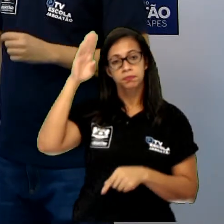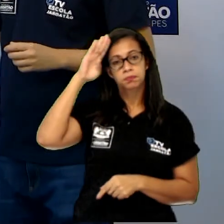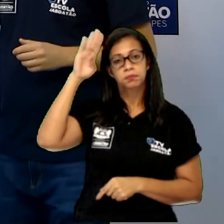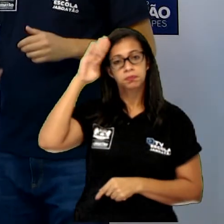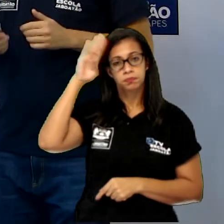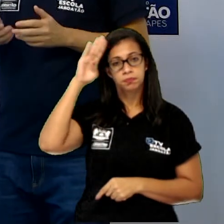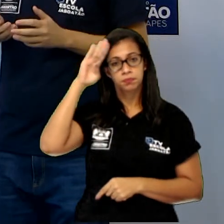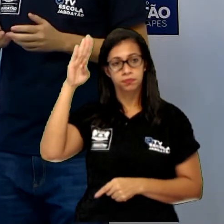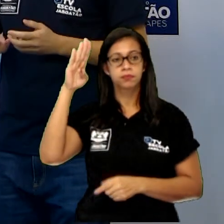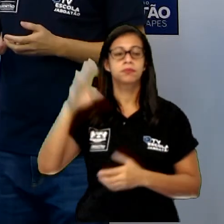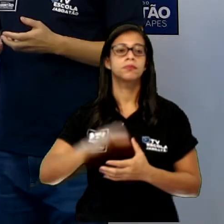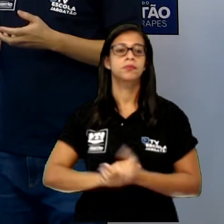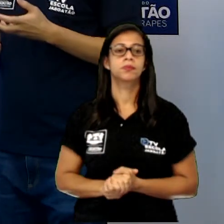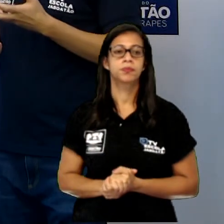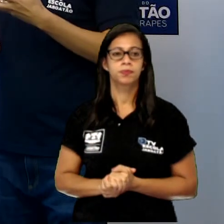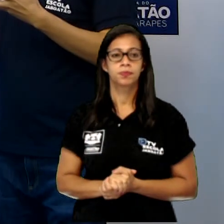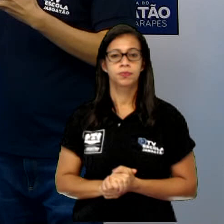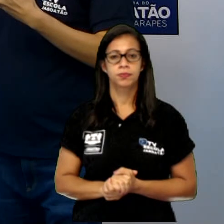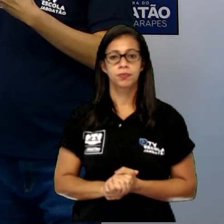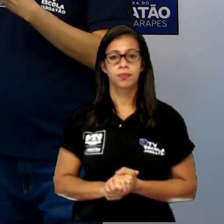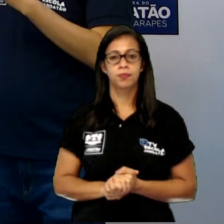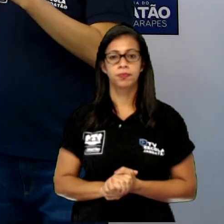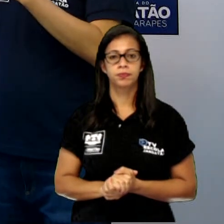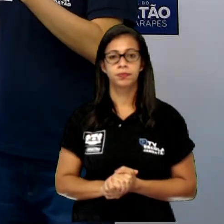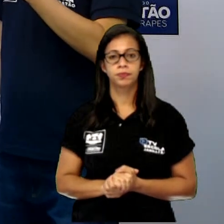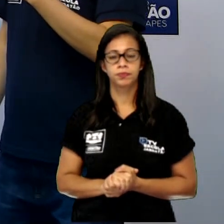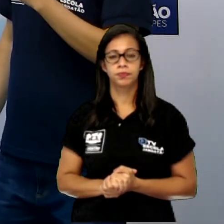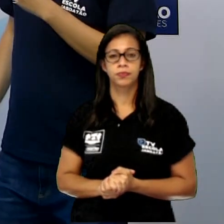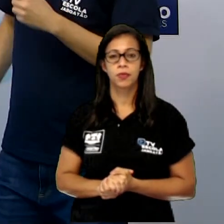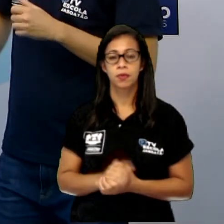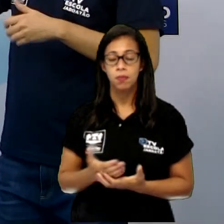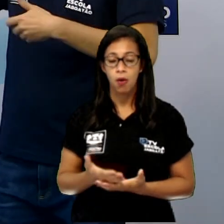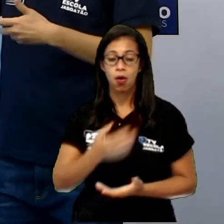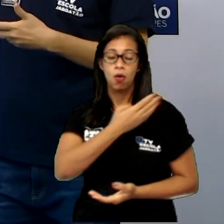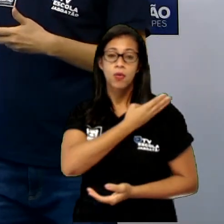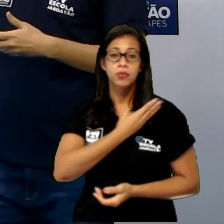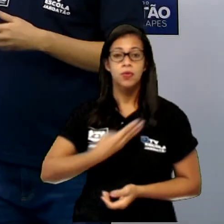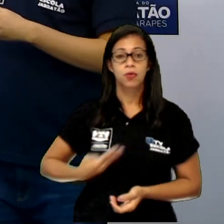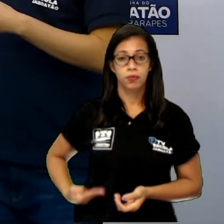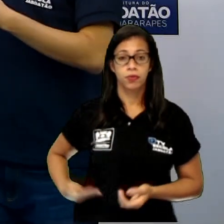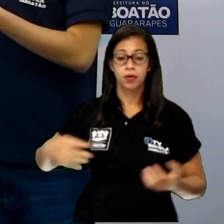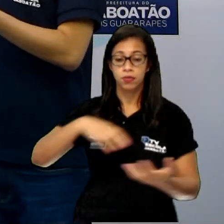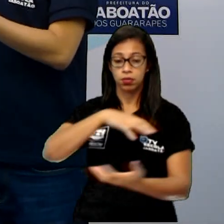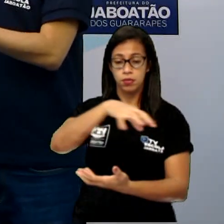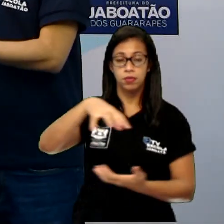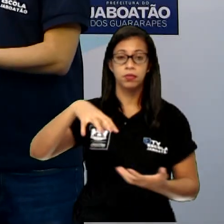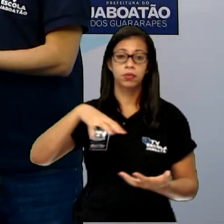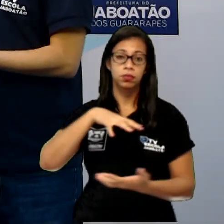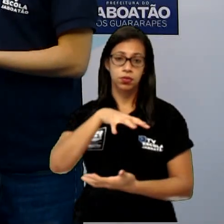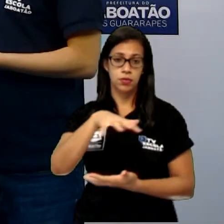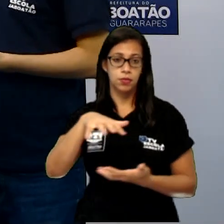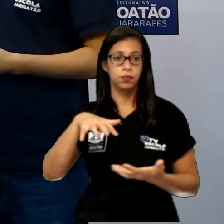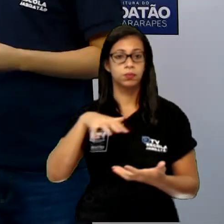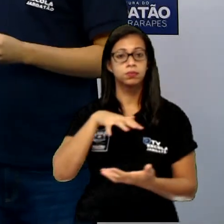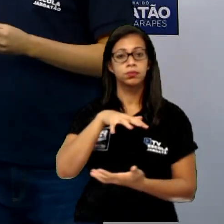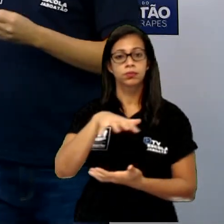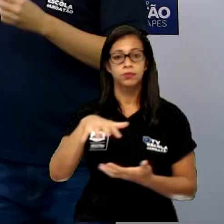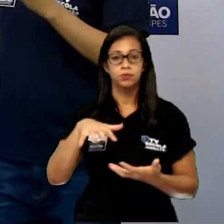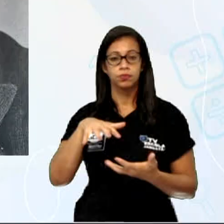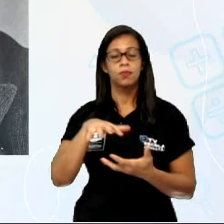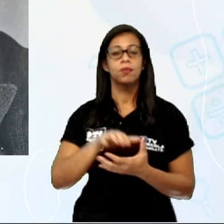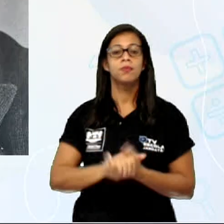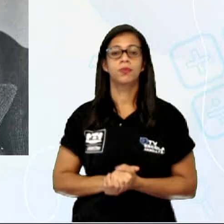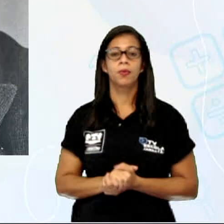czarista. Esse primeiro momento do governo da Revolução é instalado um governo provisório,